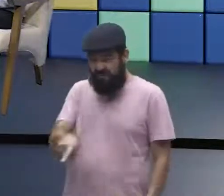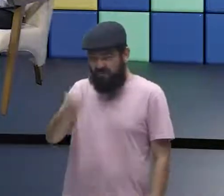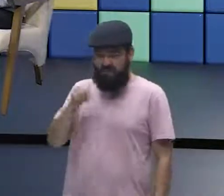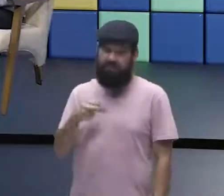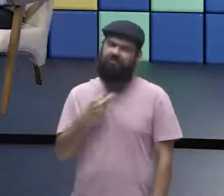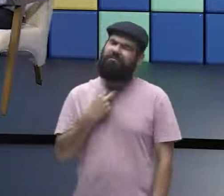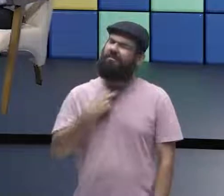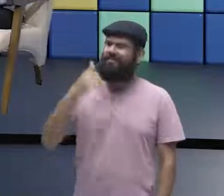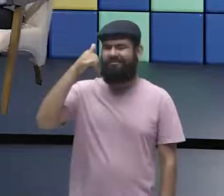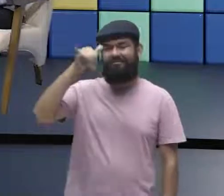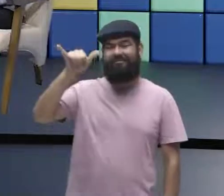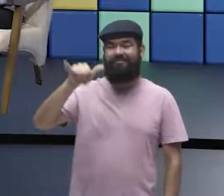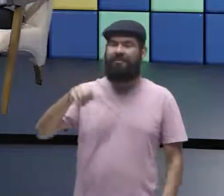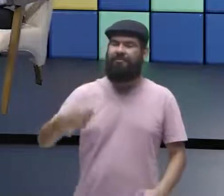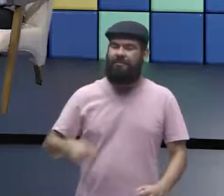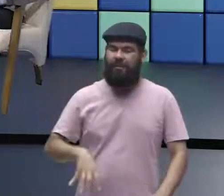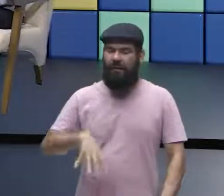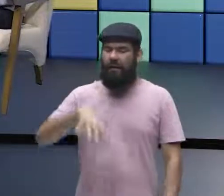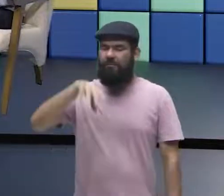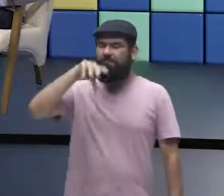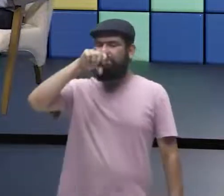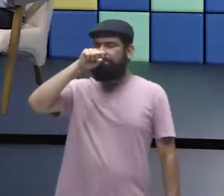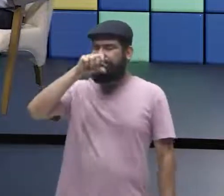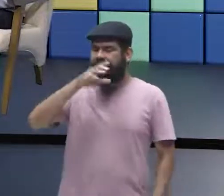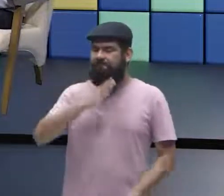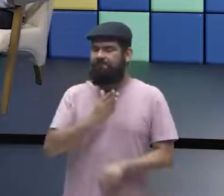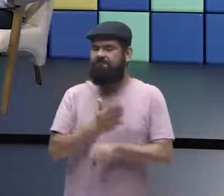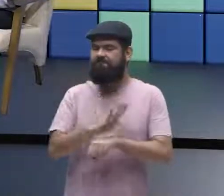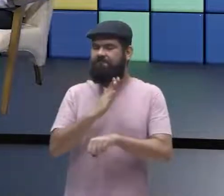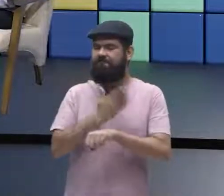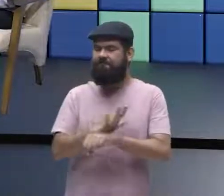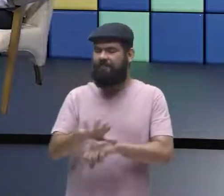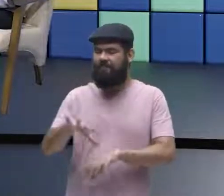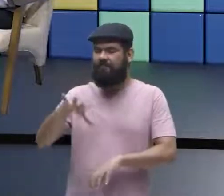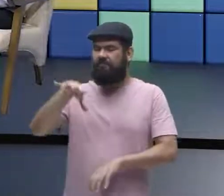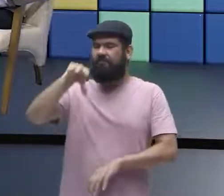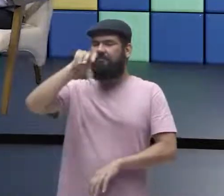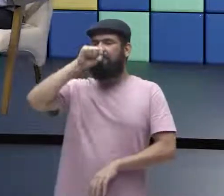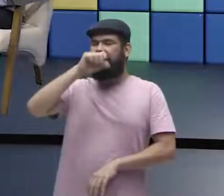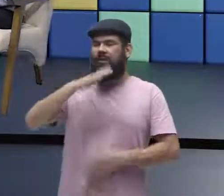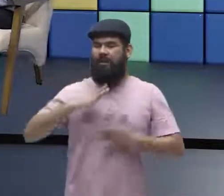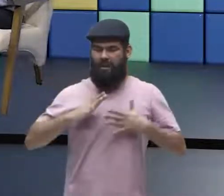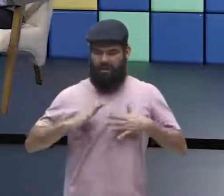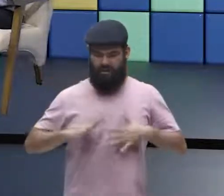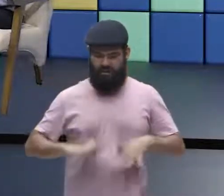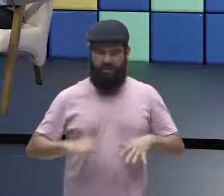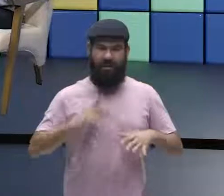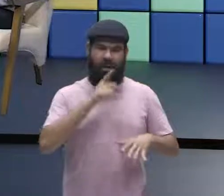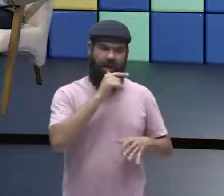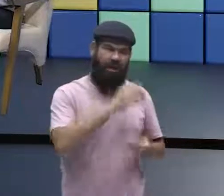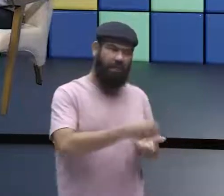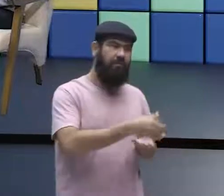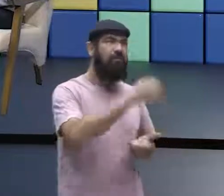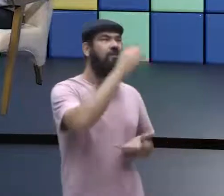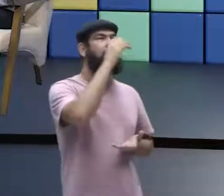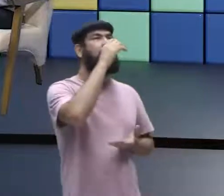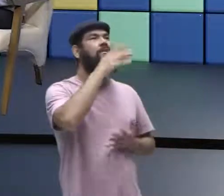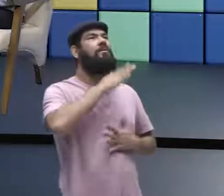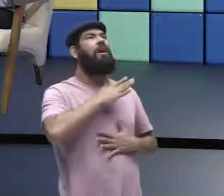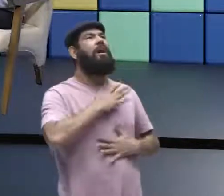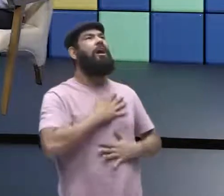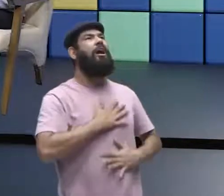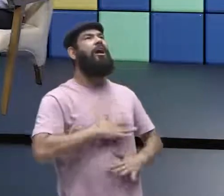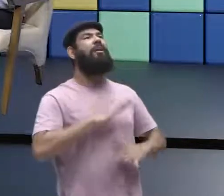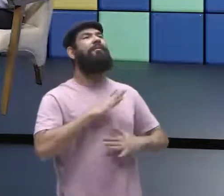decisão. A gente tem que respirar um pouquinho, avaliar bem a situação e tomar uma decisão um pouco depois, tá bom? E o